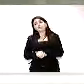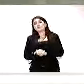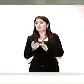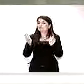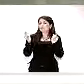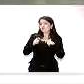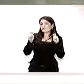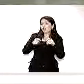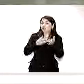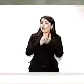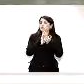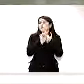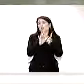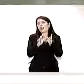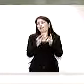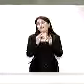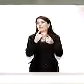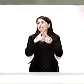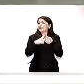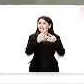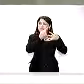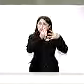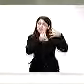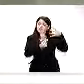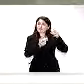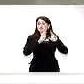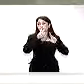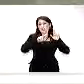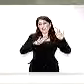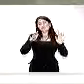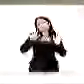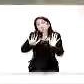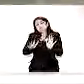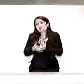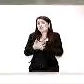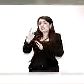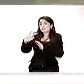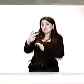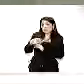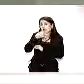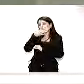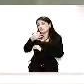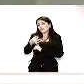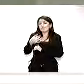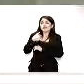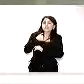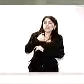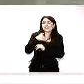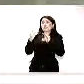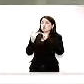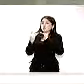aprovar ainda que com alguma diferença de preço existente mas a dirigência eu